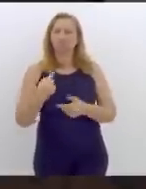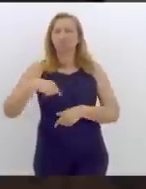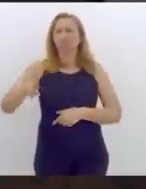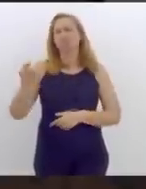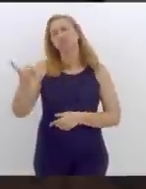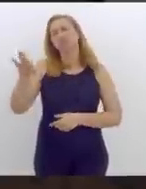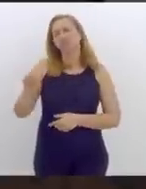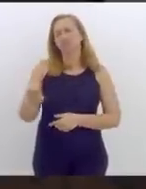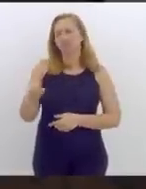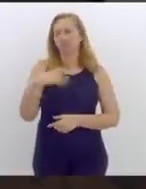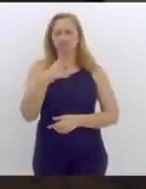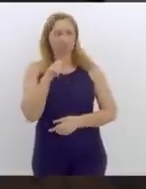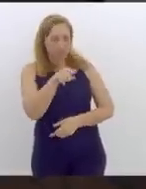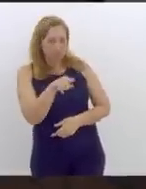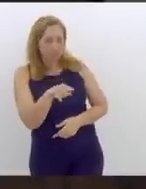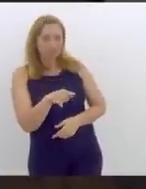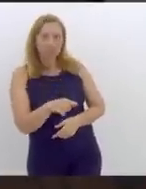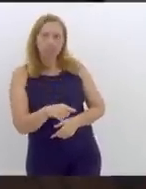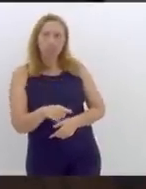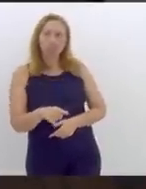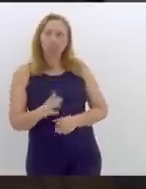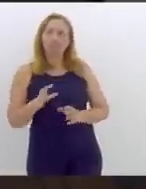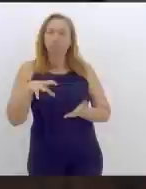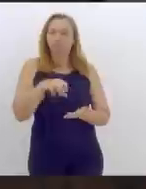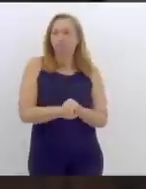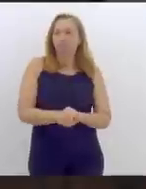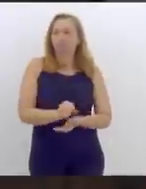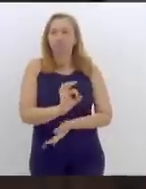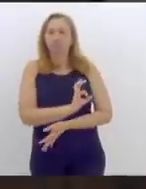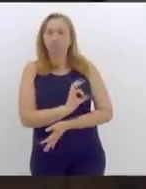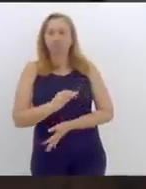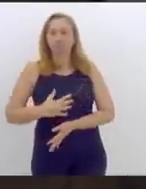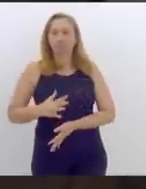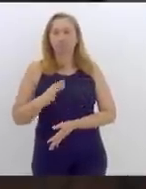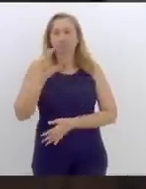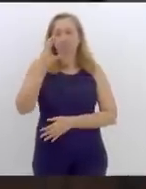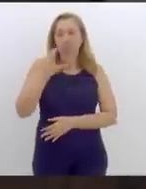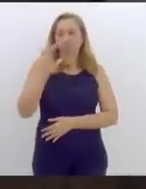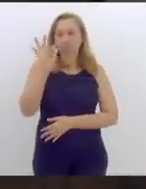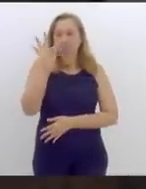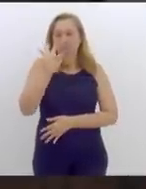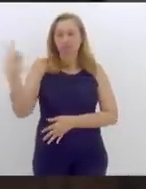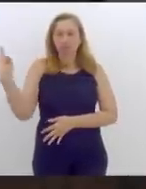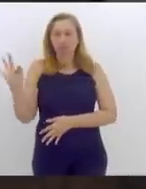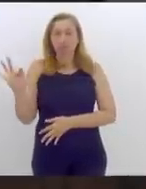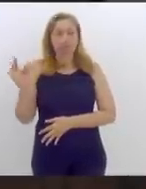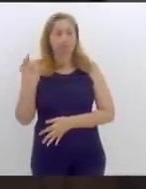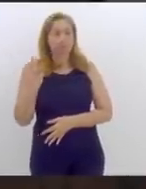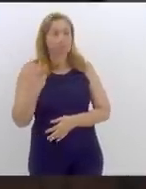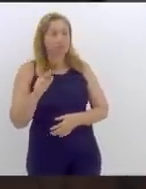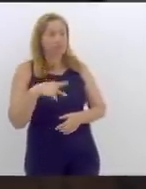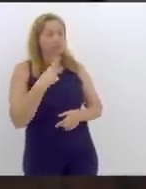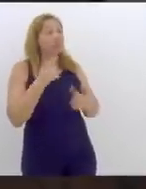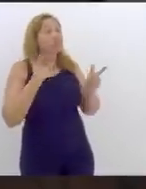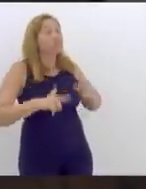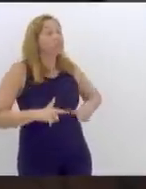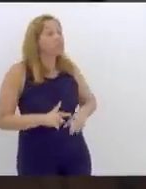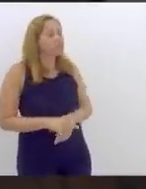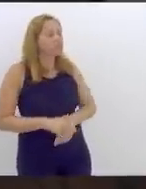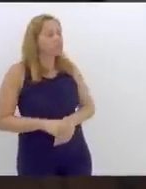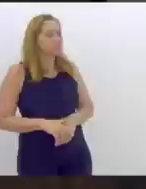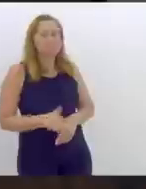comandante e ele falou assim não você consta lá no registro da Polícia Federal e ele falou aonde e não tinha e não tinha